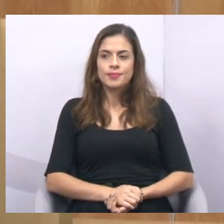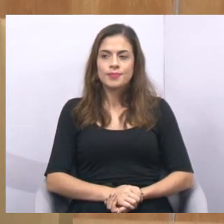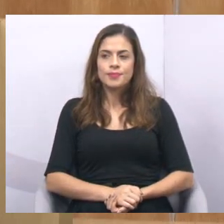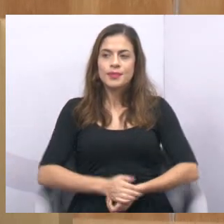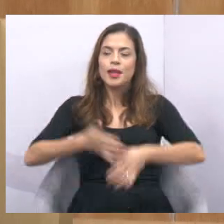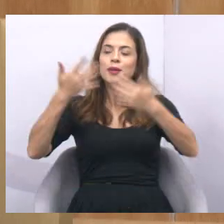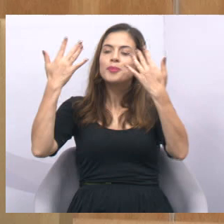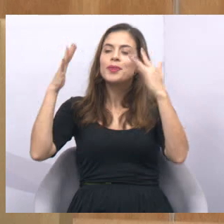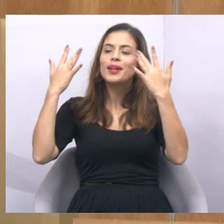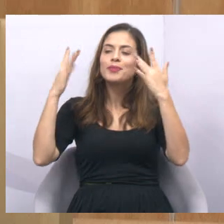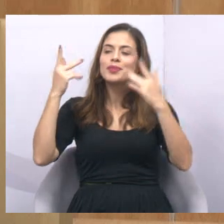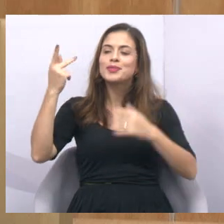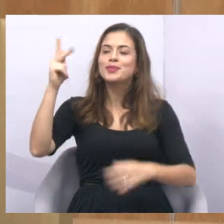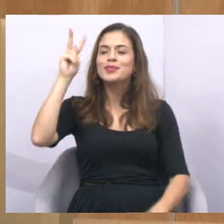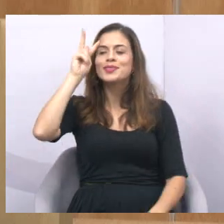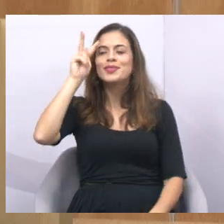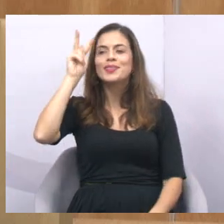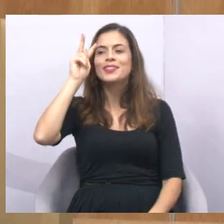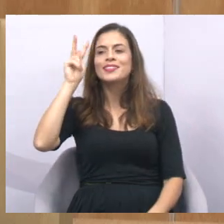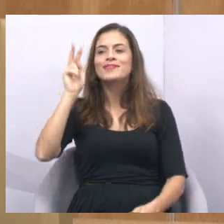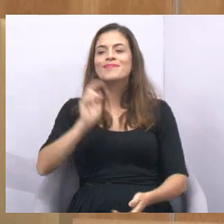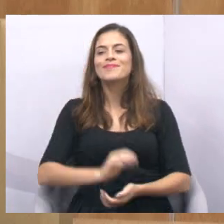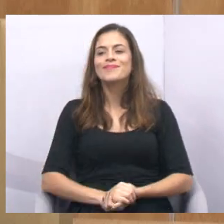Parabéns por sua história.